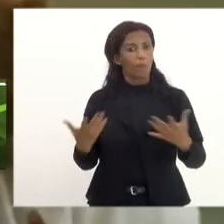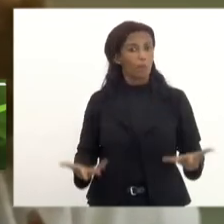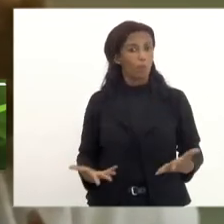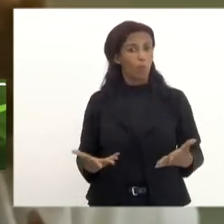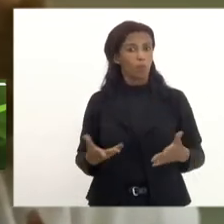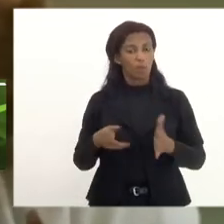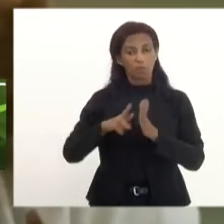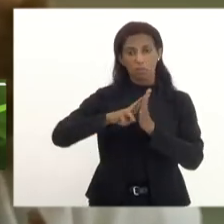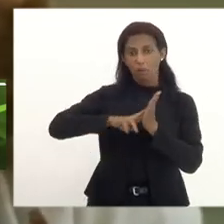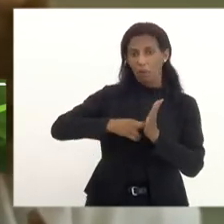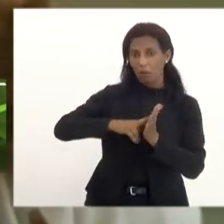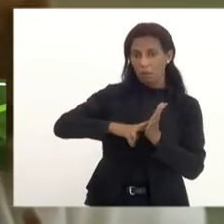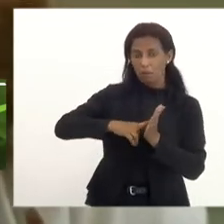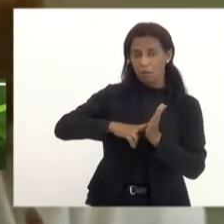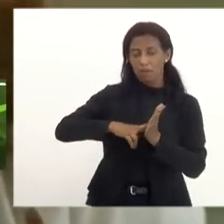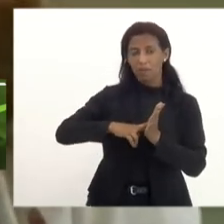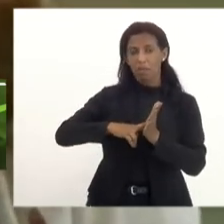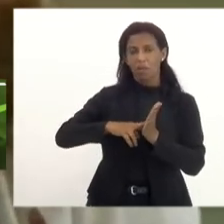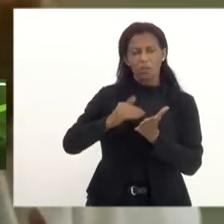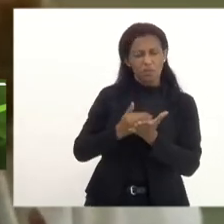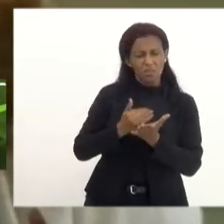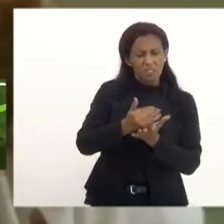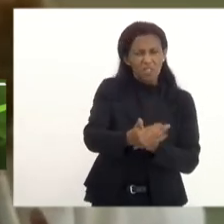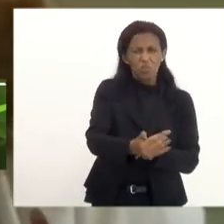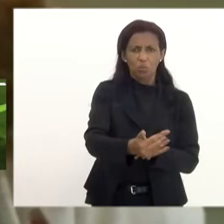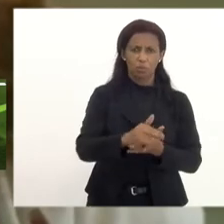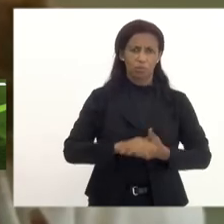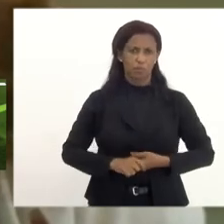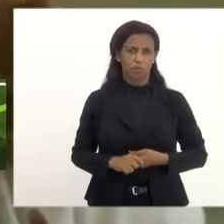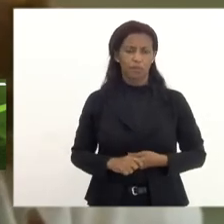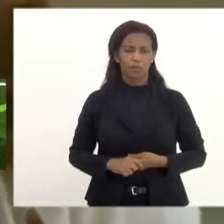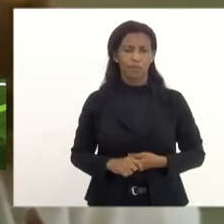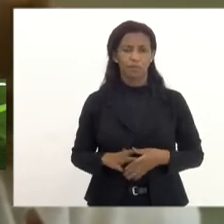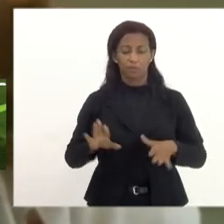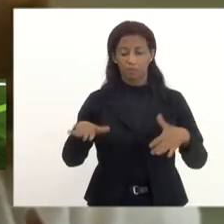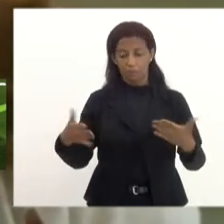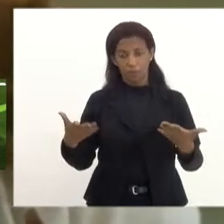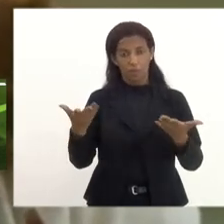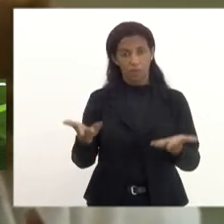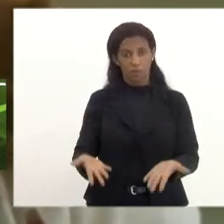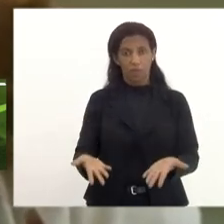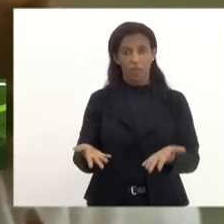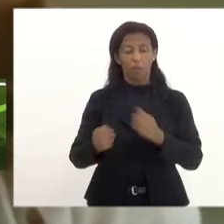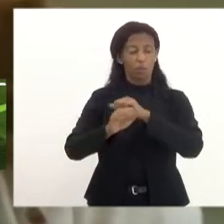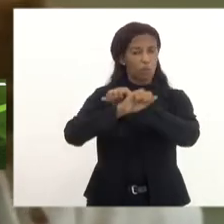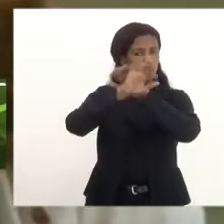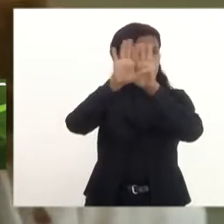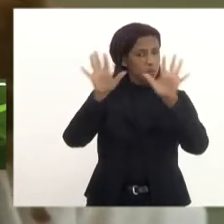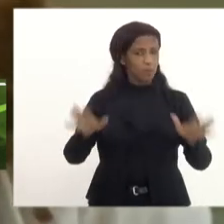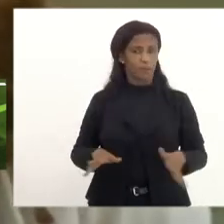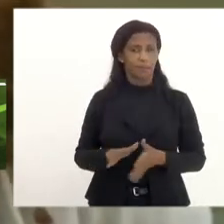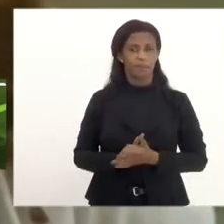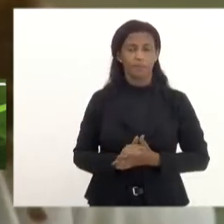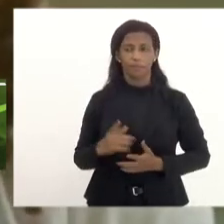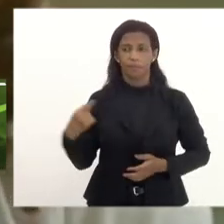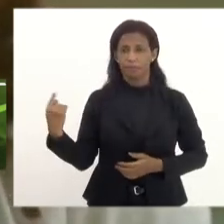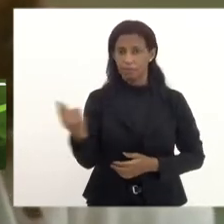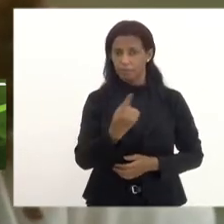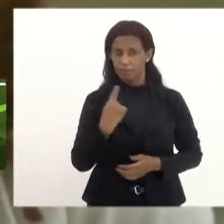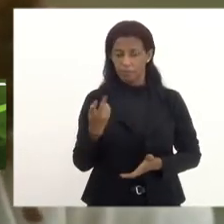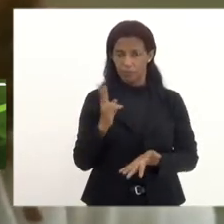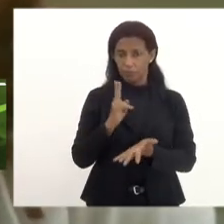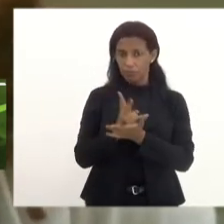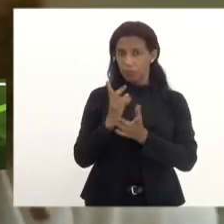arcabouço regulatório do país, desde a primeira rodada. Então, eu queria deixar isso bastante claro para a gente